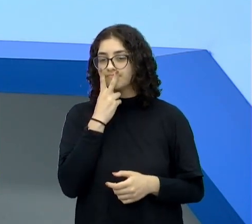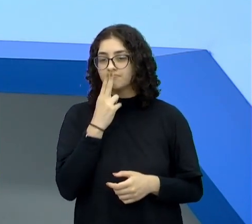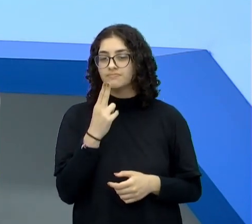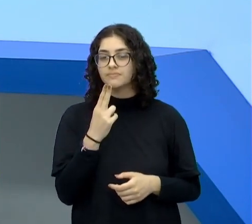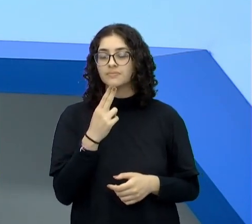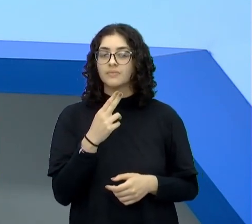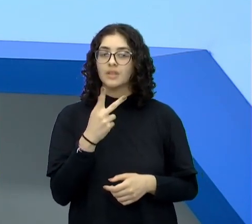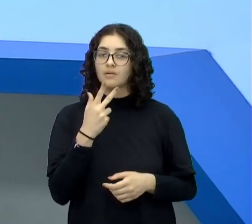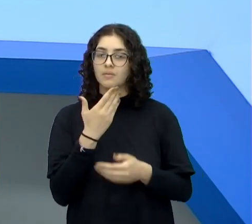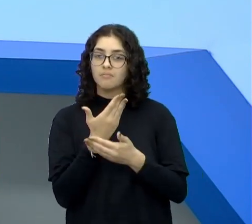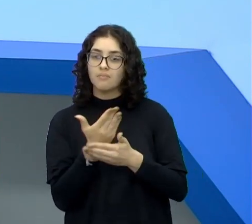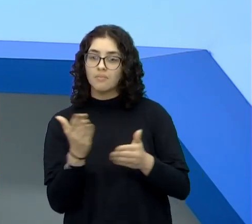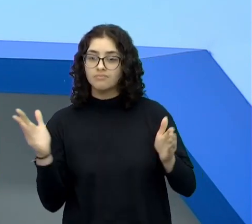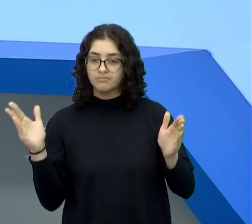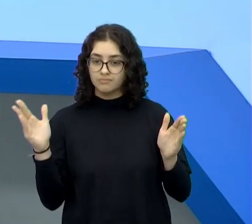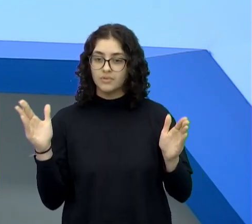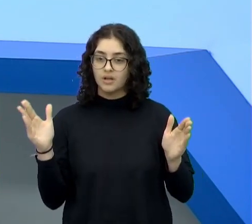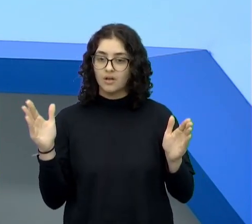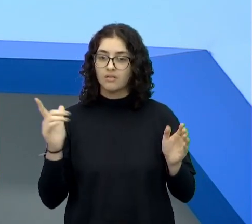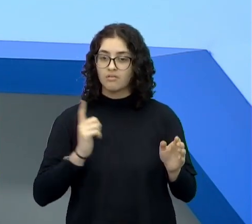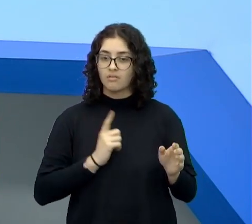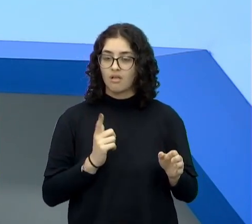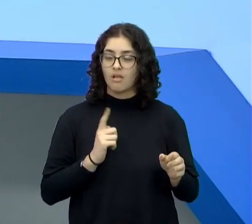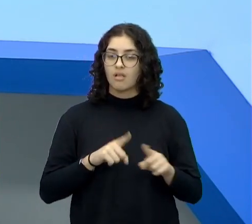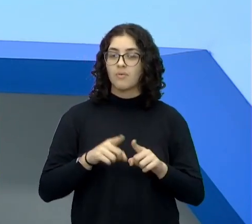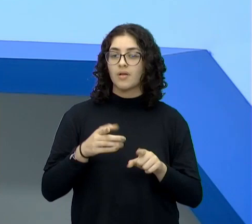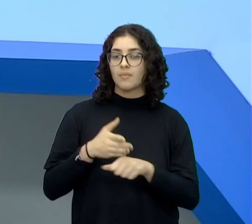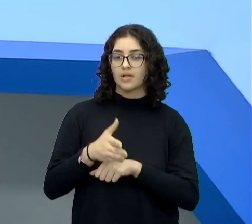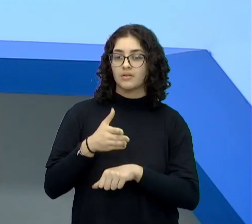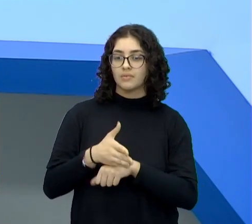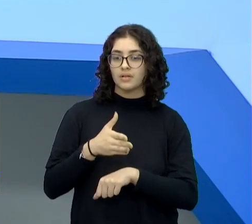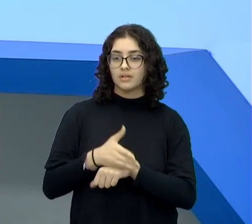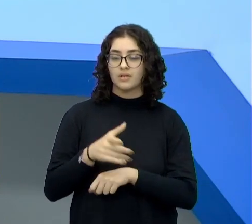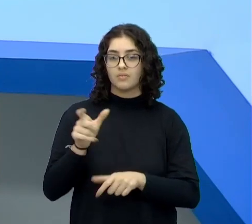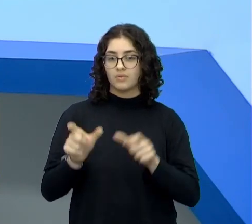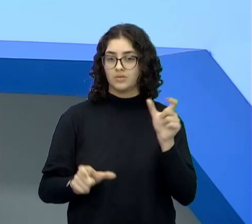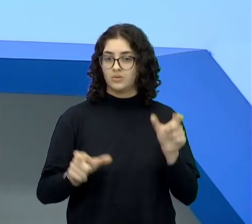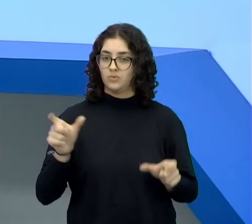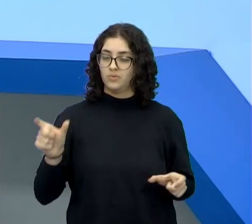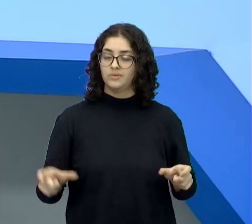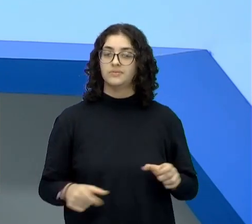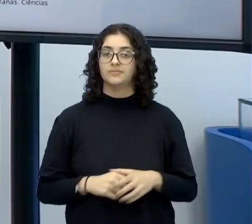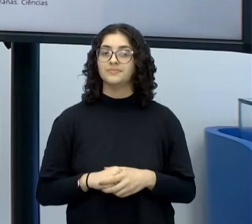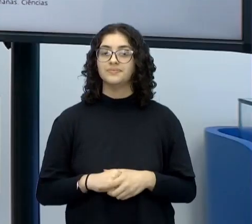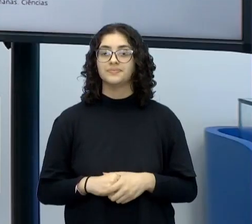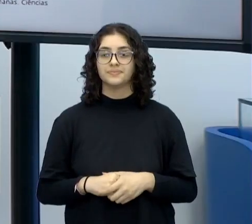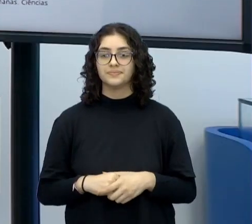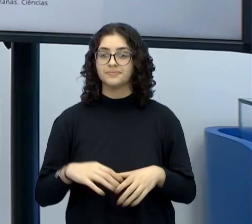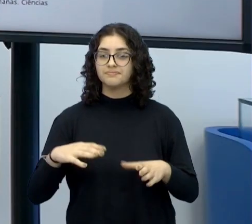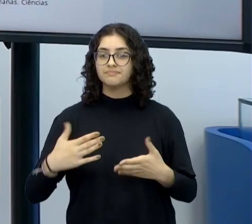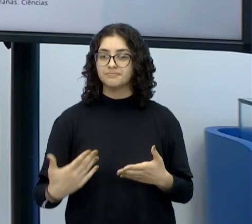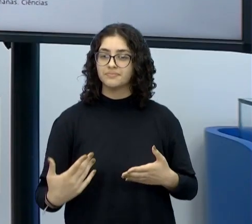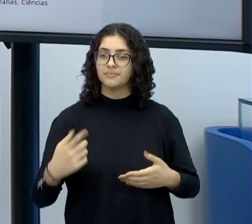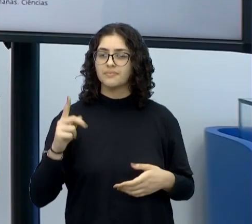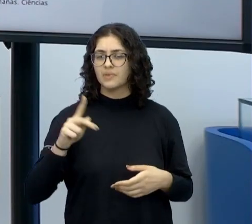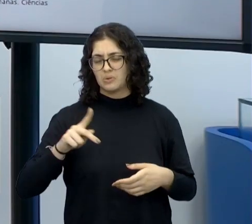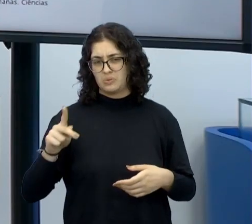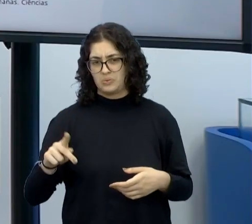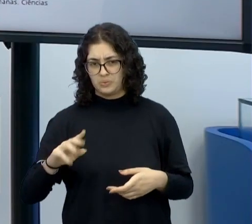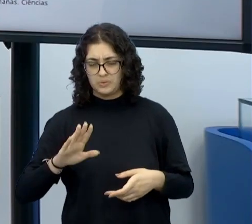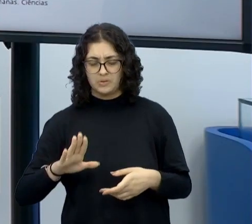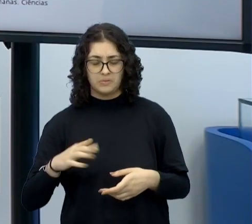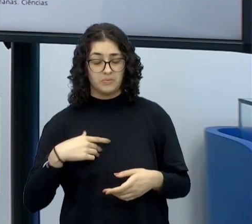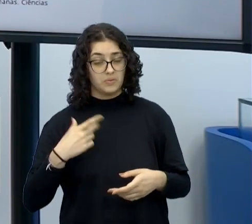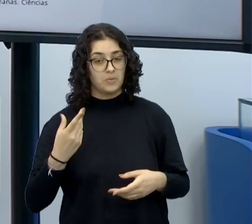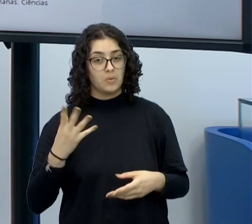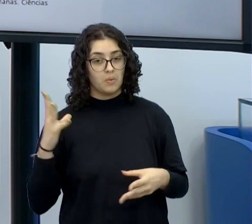uma amplitude maior, né? A gente tem um crescimento maior e uma participação maior das pessoas. Então, assim, professor Kleber, eu vou